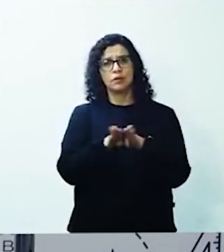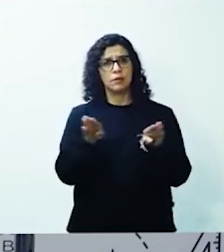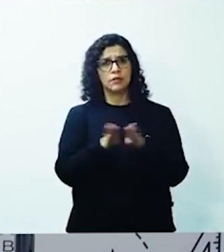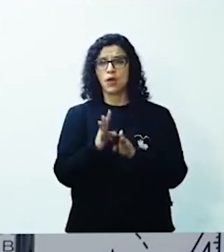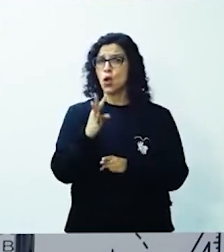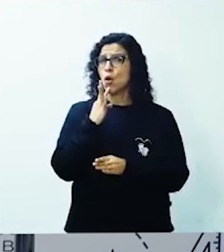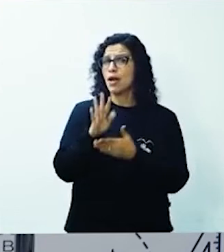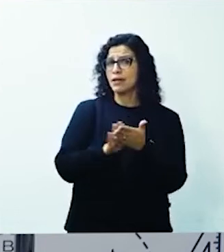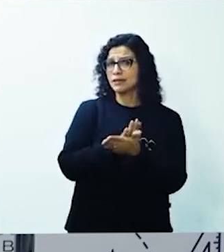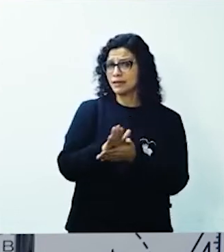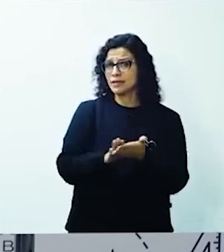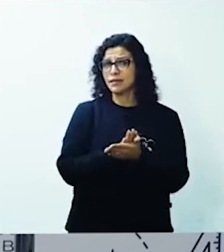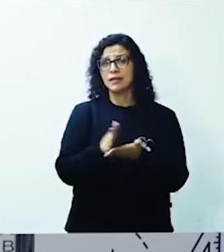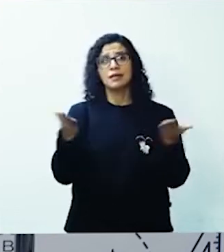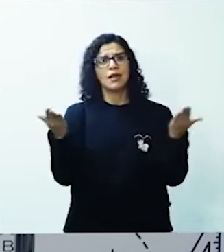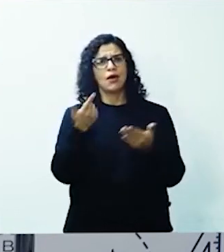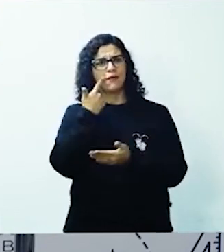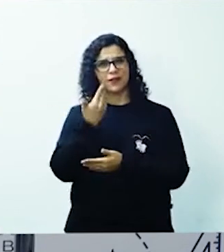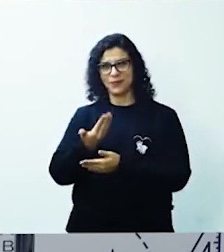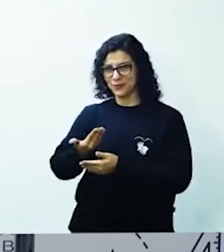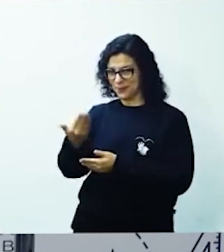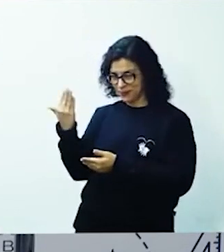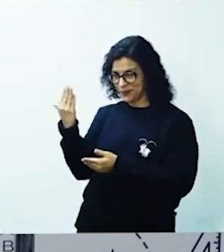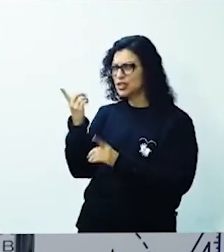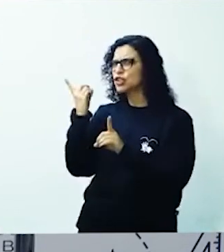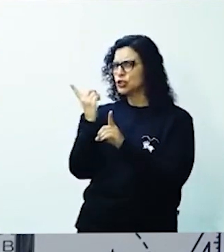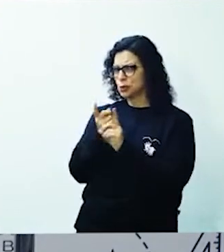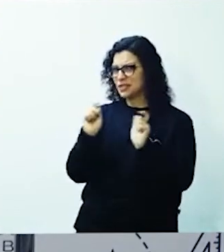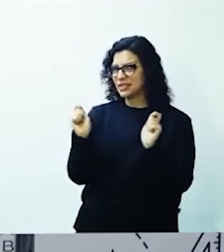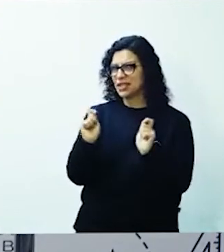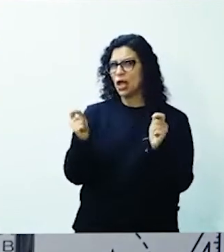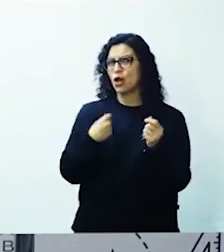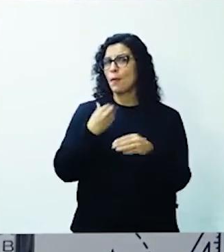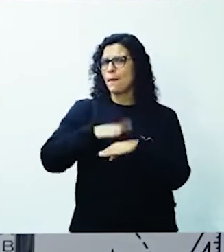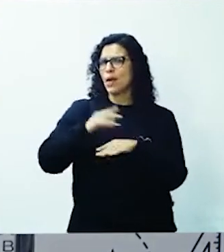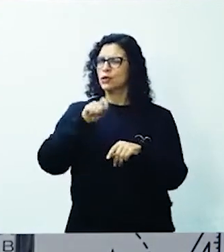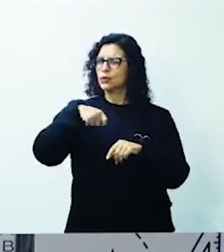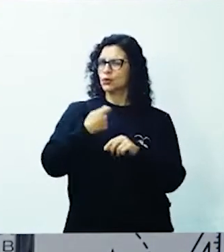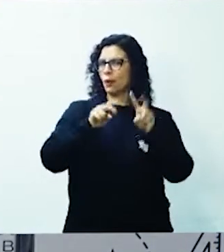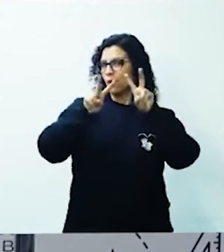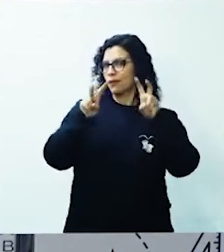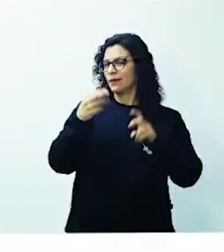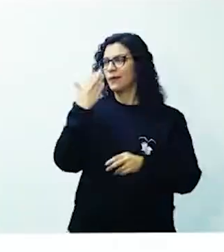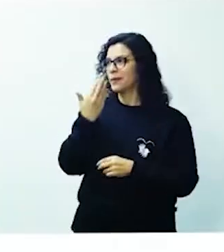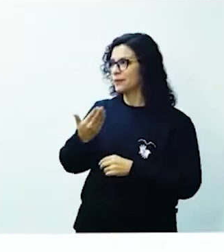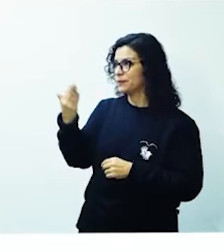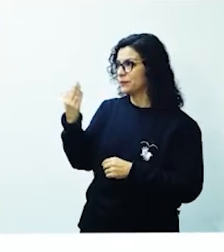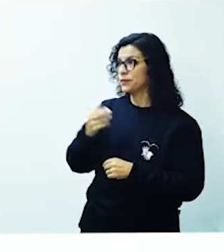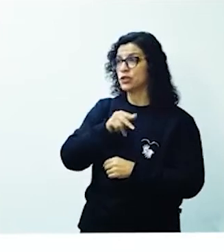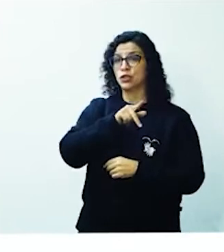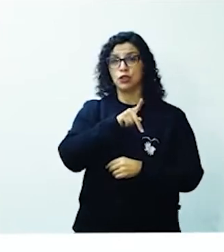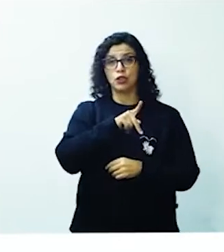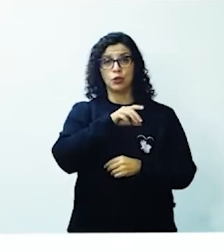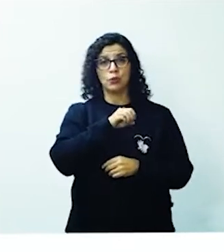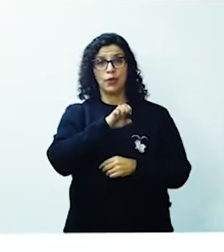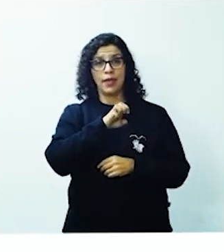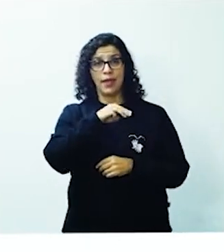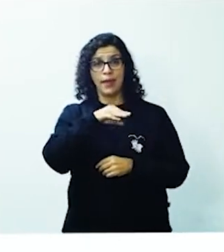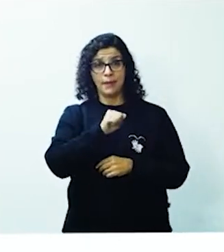não conhece essas diferenças, acompanhe comigo para a gente descobrir ainda mais. Olha só, o poema é